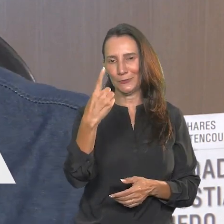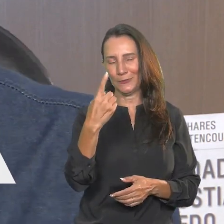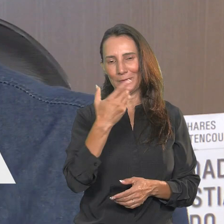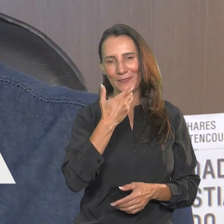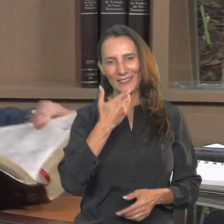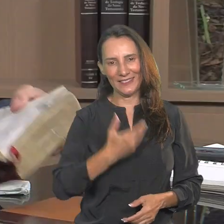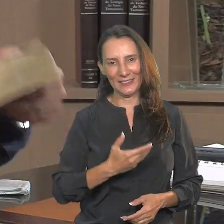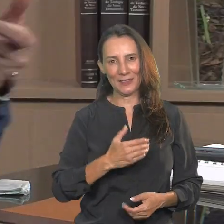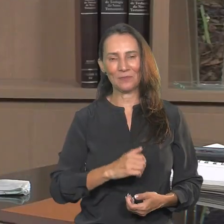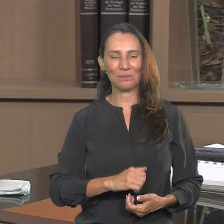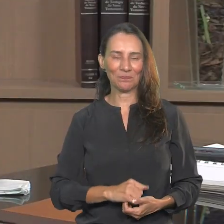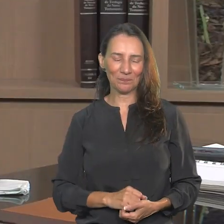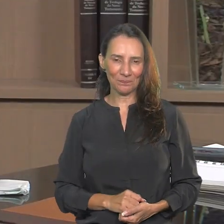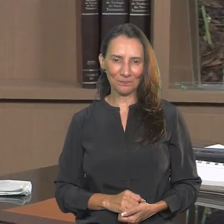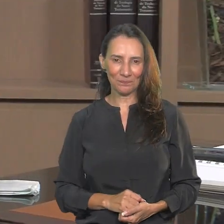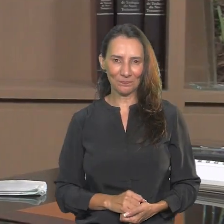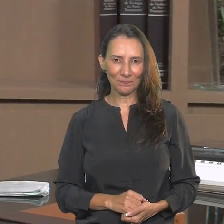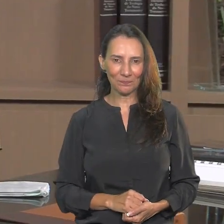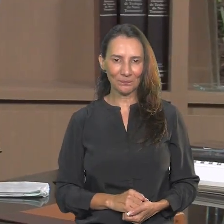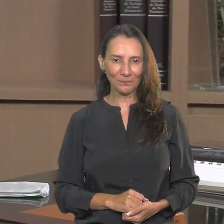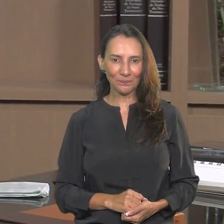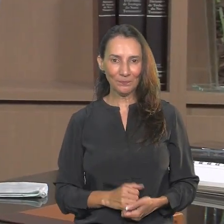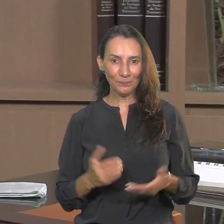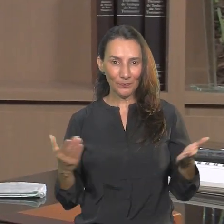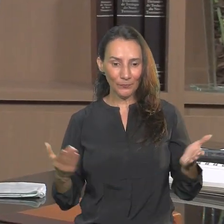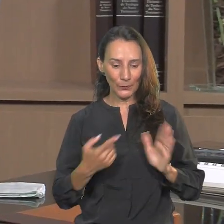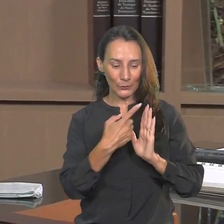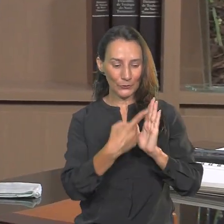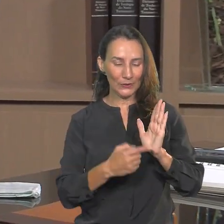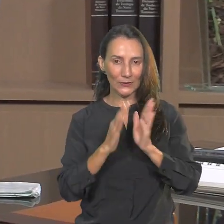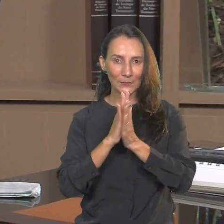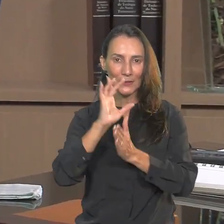dezembro. O texto da Palavra de Deus diz assim,